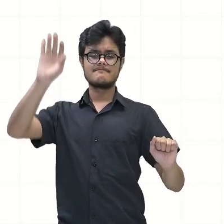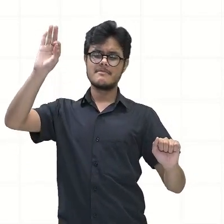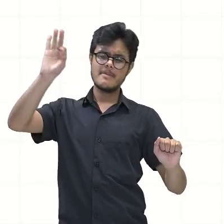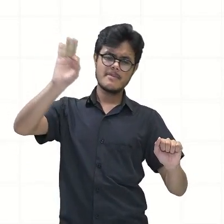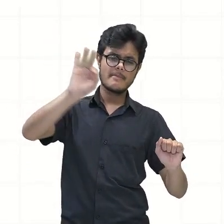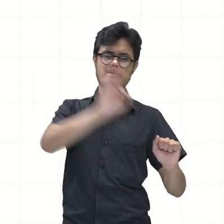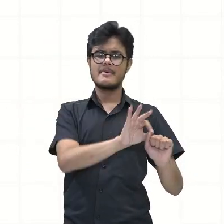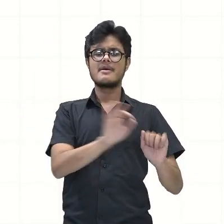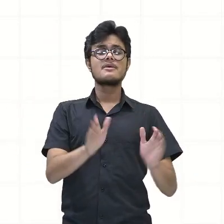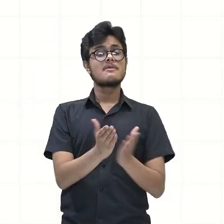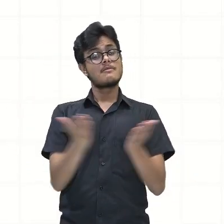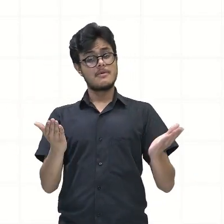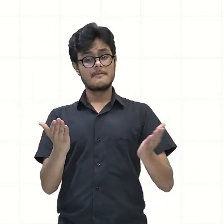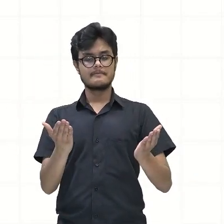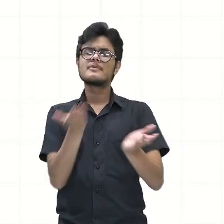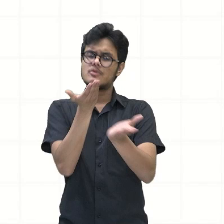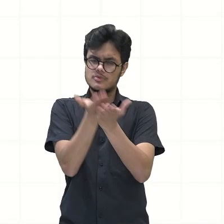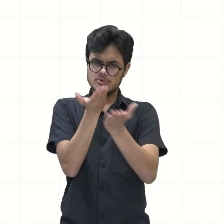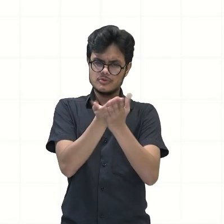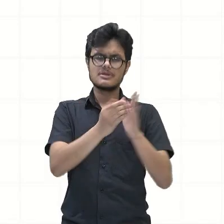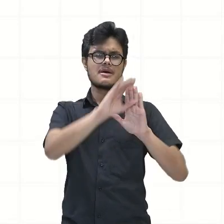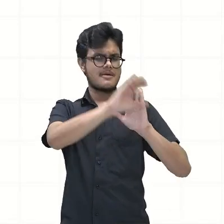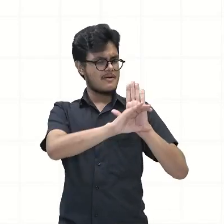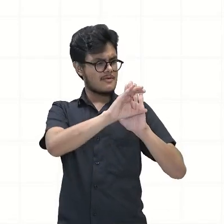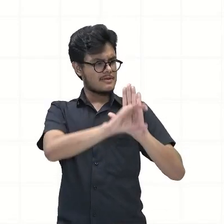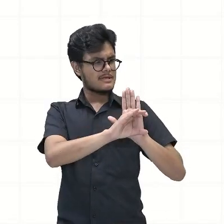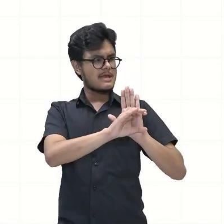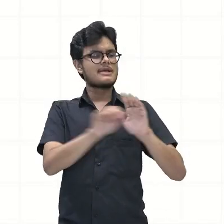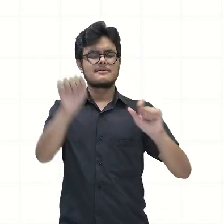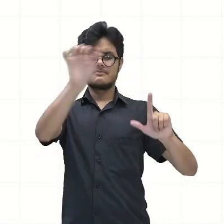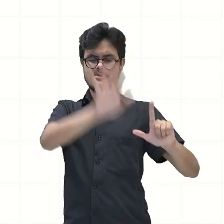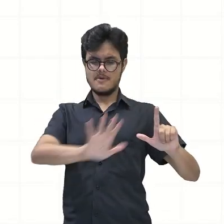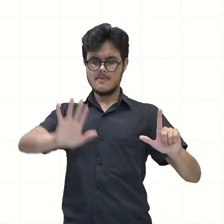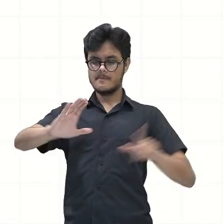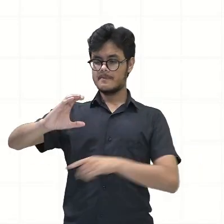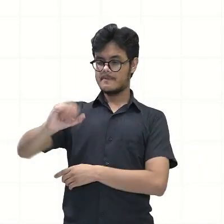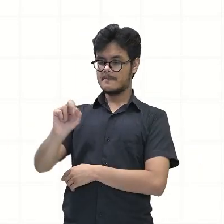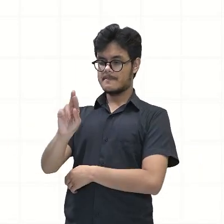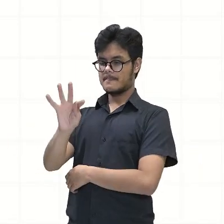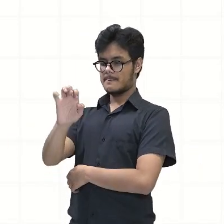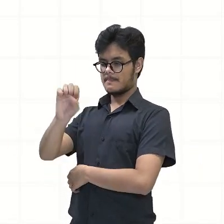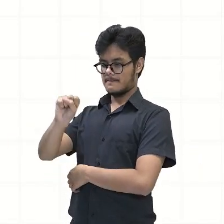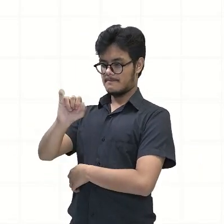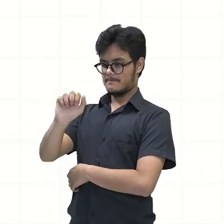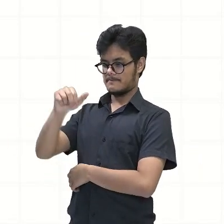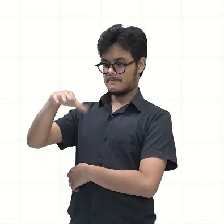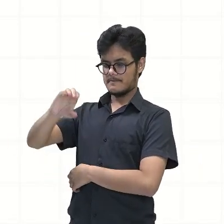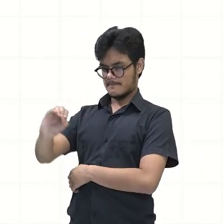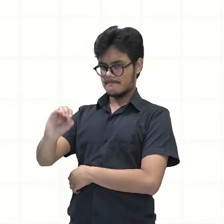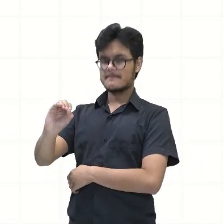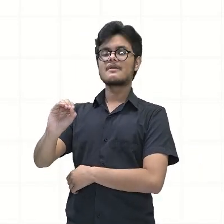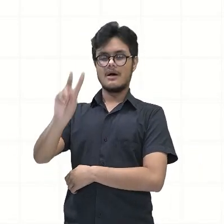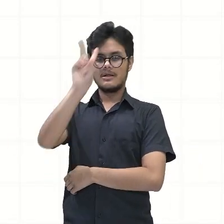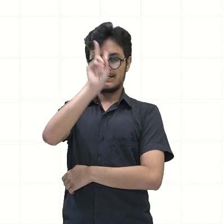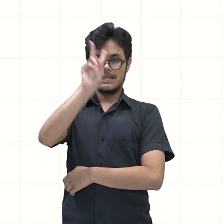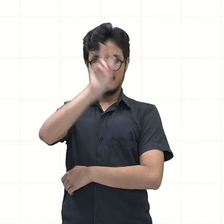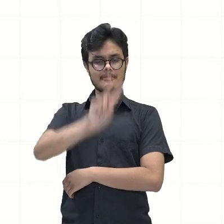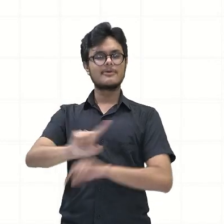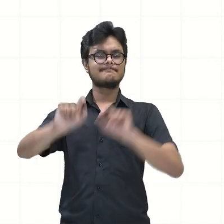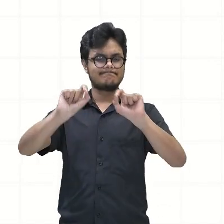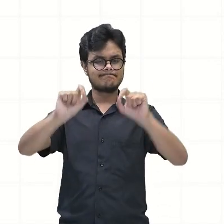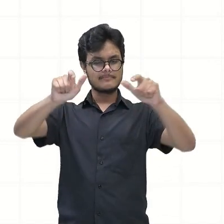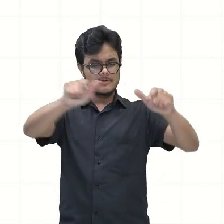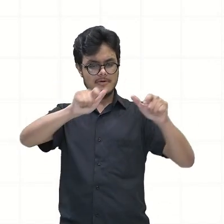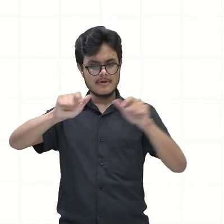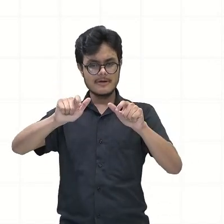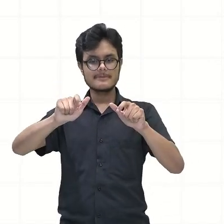aí o que era o plano cartesiano, a gente relembrou aí como a gente identifica os pontos no plano cartesiano